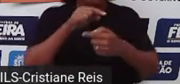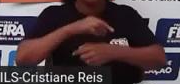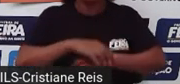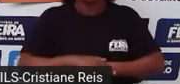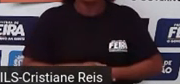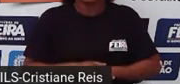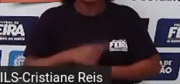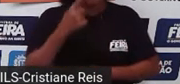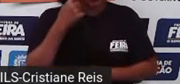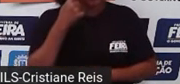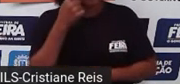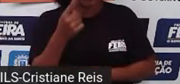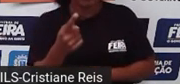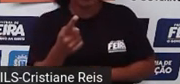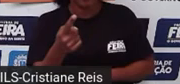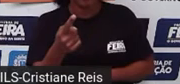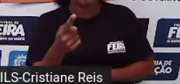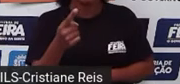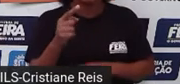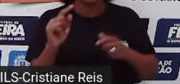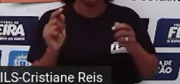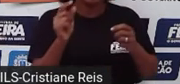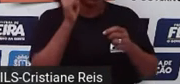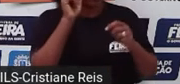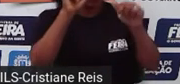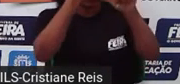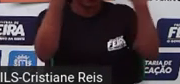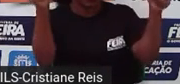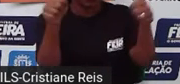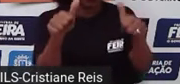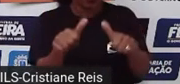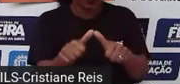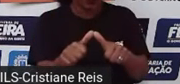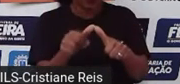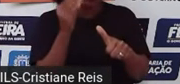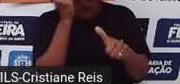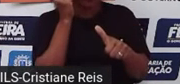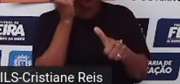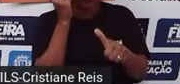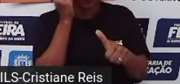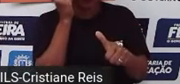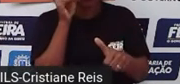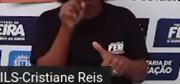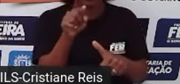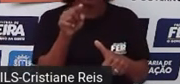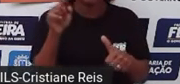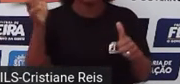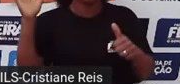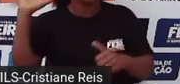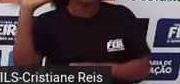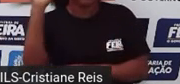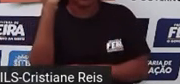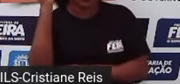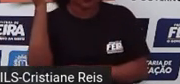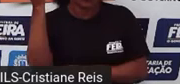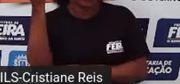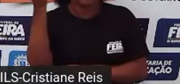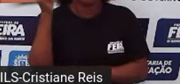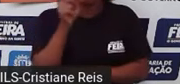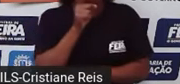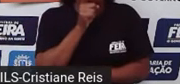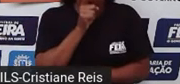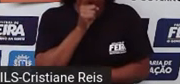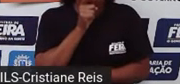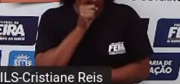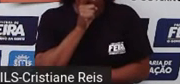como uma coisa ela vai casando né eu tenho aqui os climas mais frios eu também votei a vegetação aqui de tudo gravar acompanhando